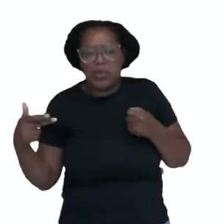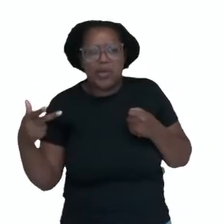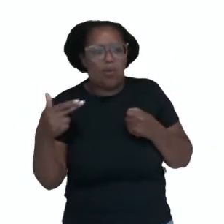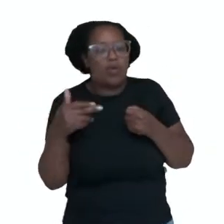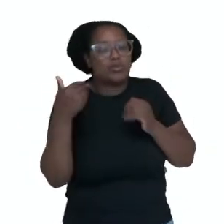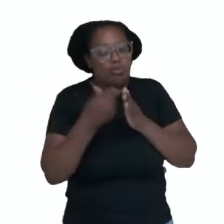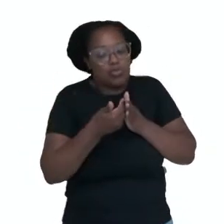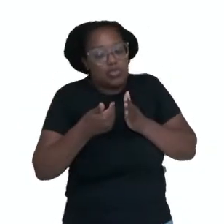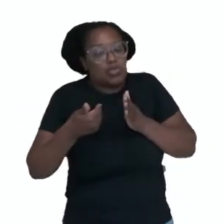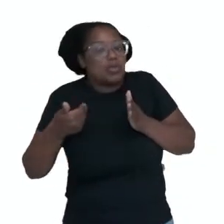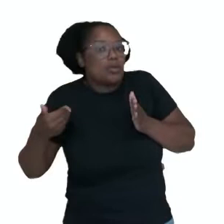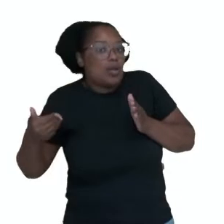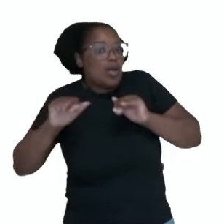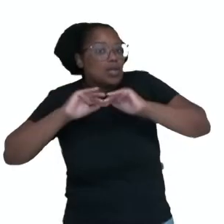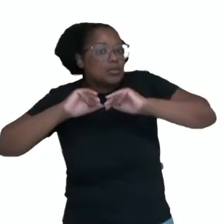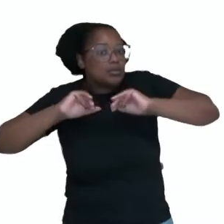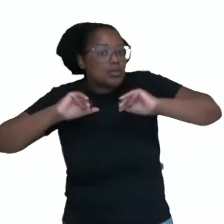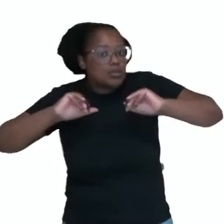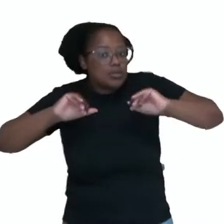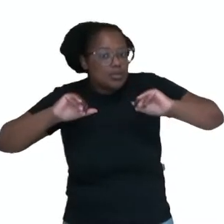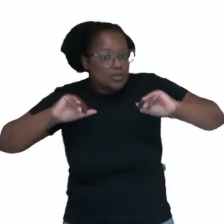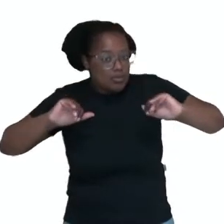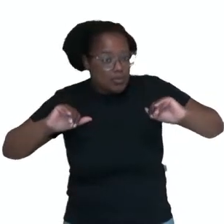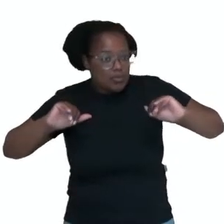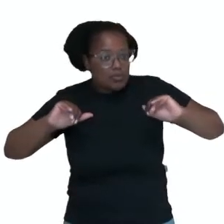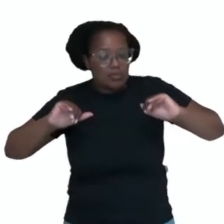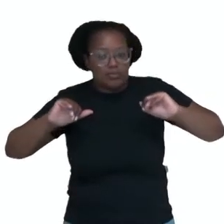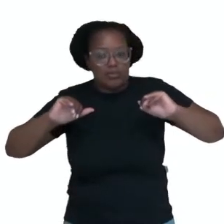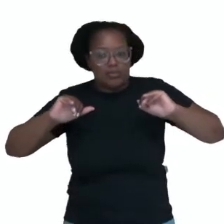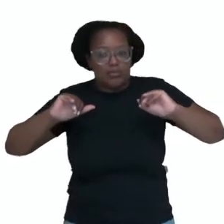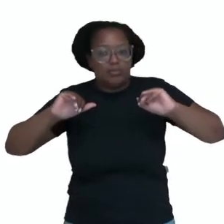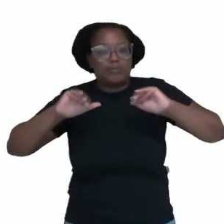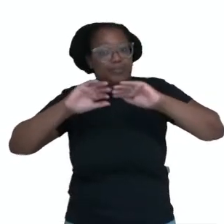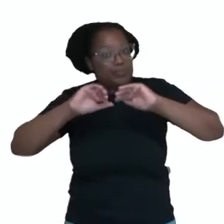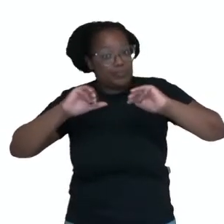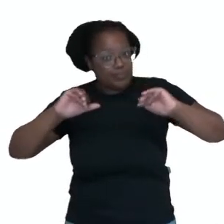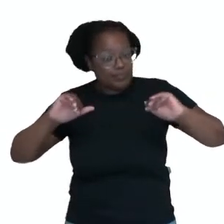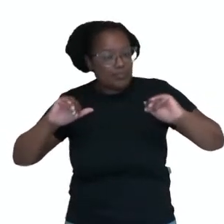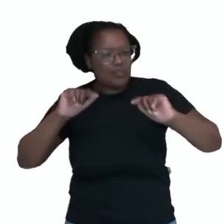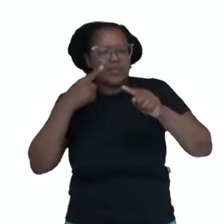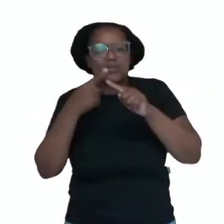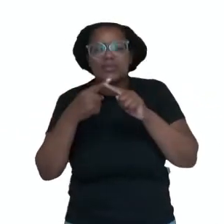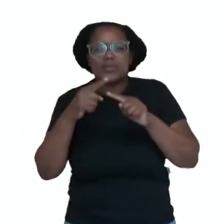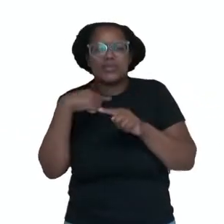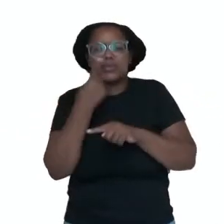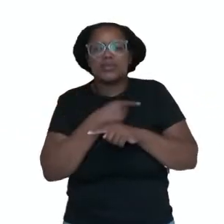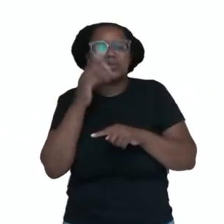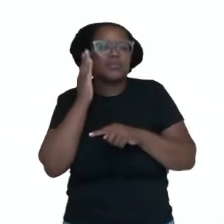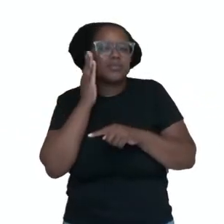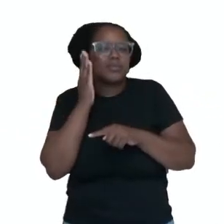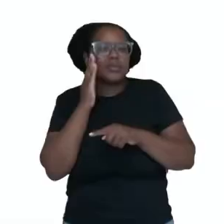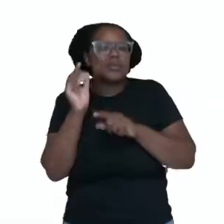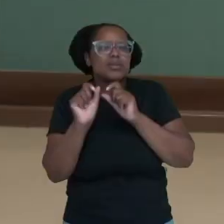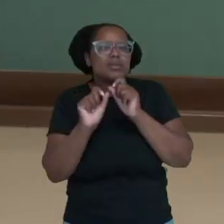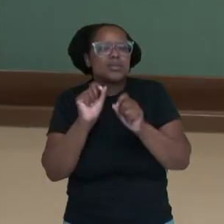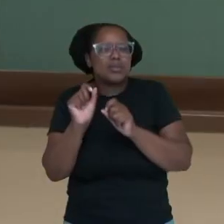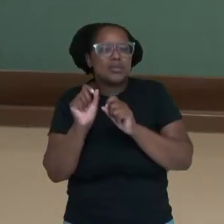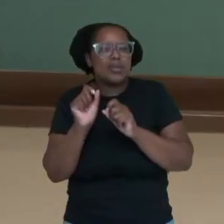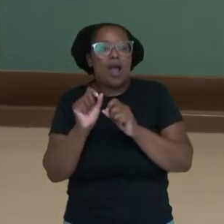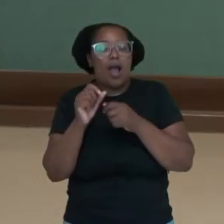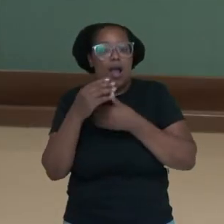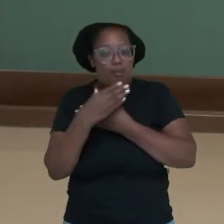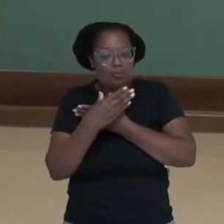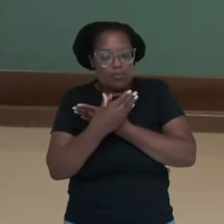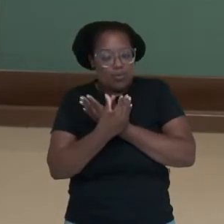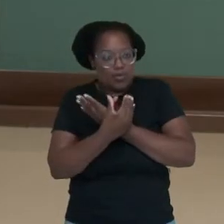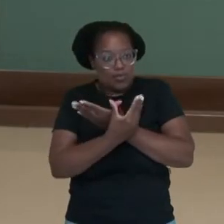o produtor, tirei o decompositor, porque nós estamos entendendo o que são consumidores. A borboleta